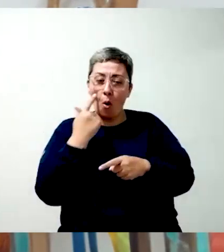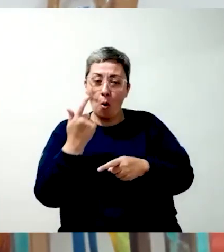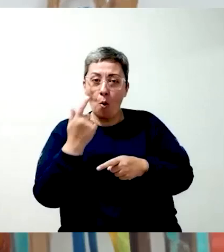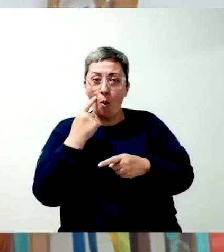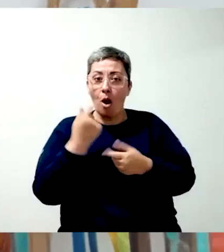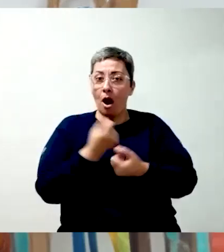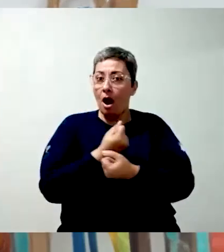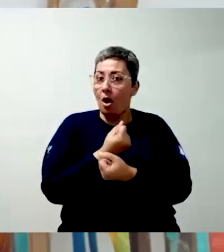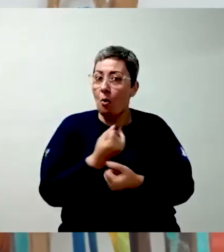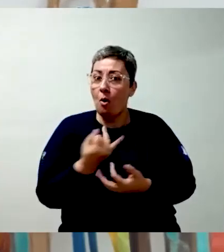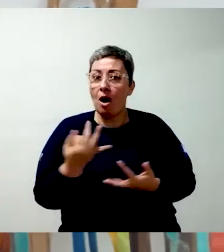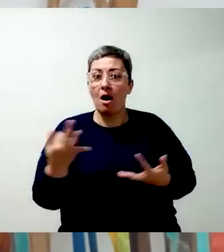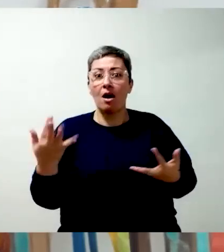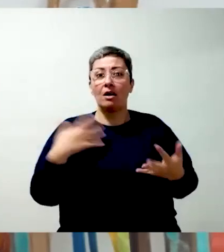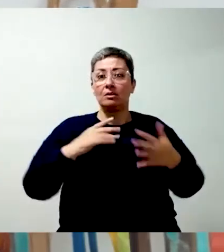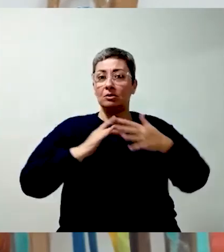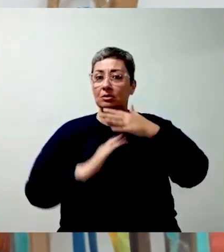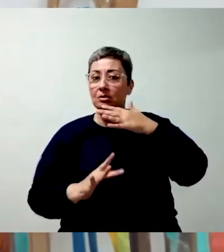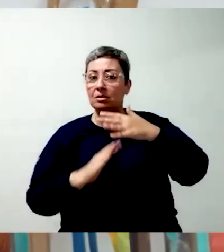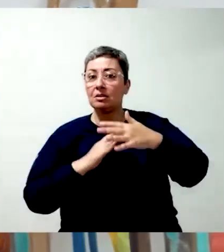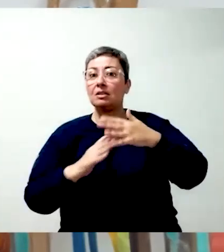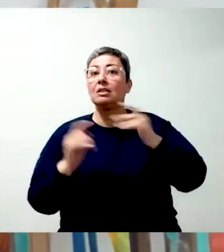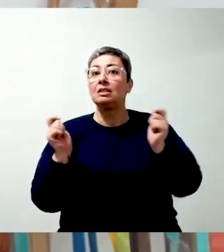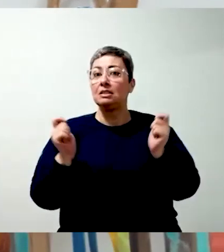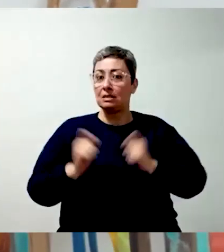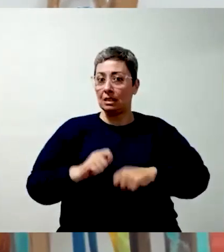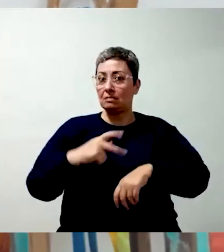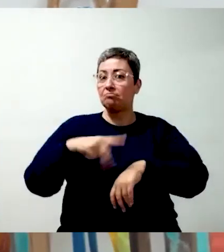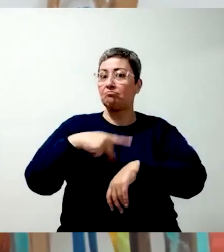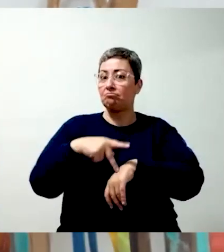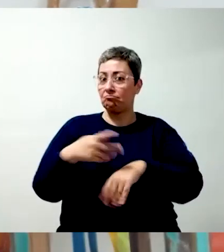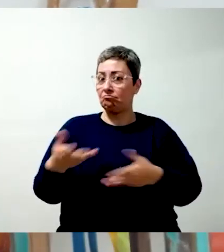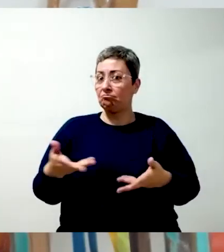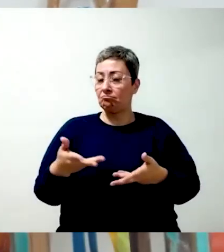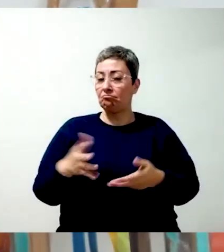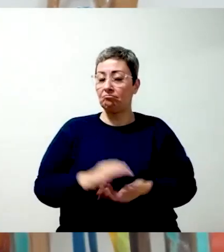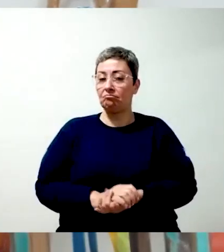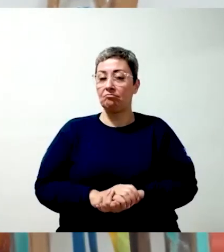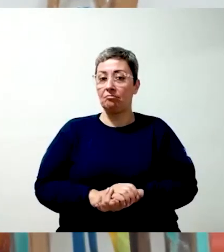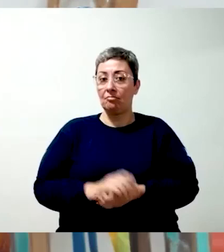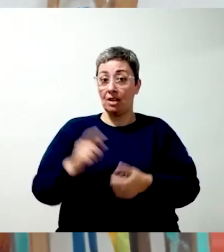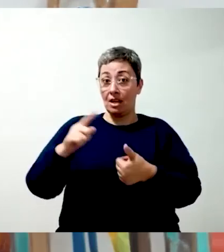Vejam quantos imigrantes possuímos em nosso país: